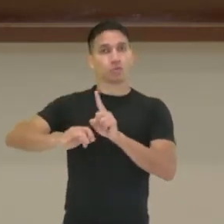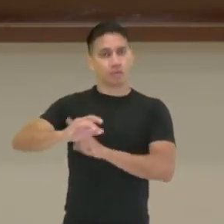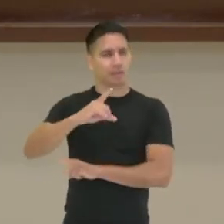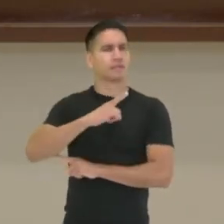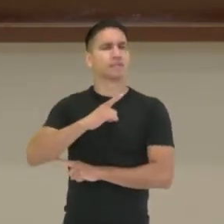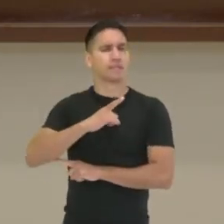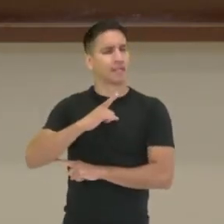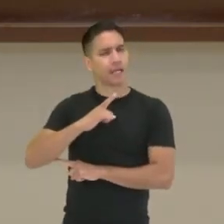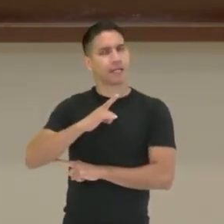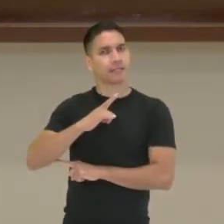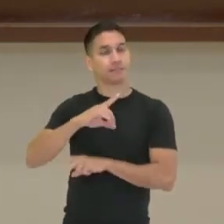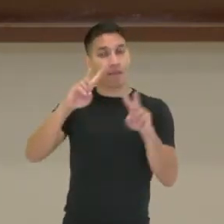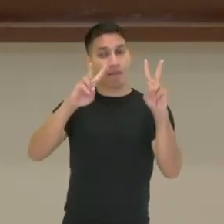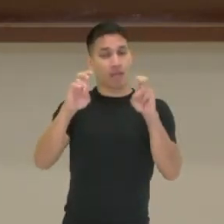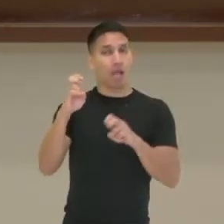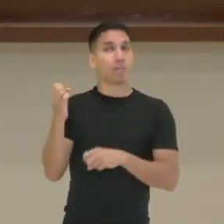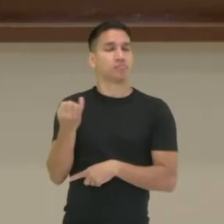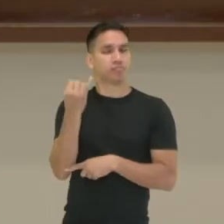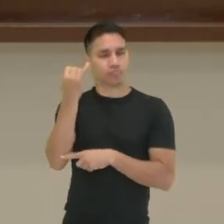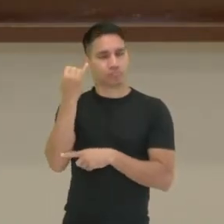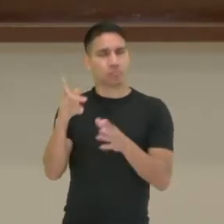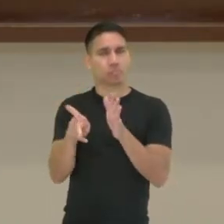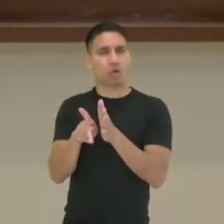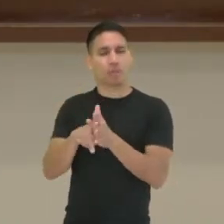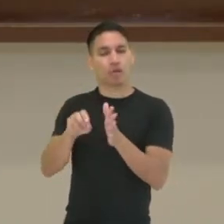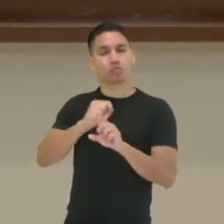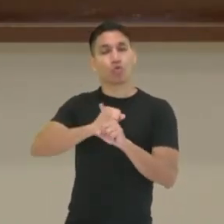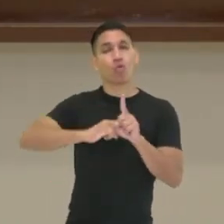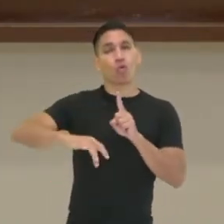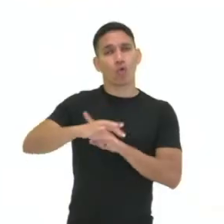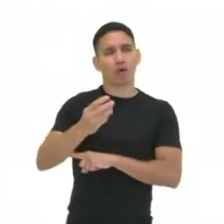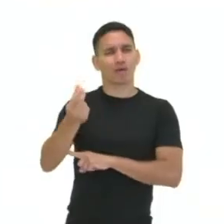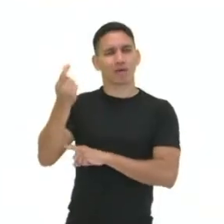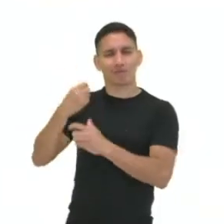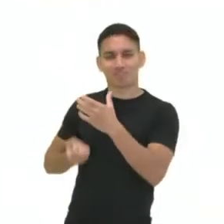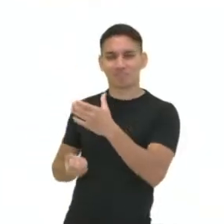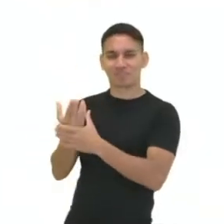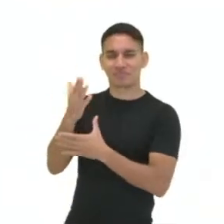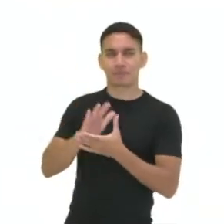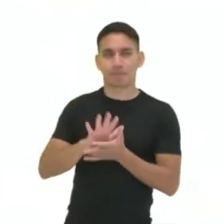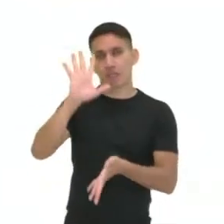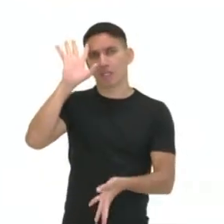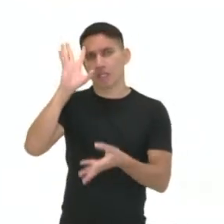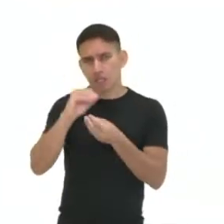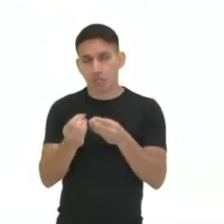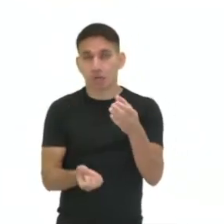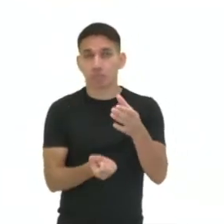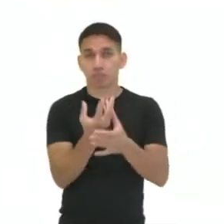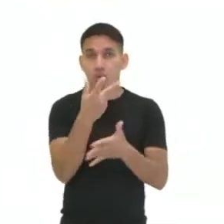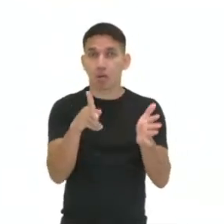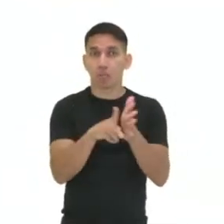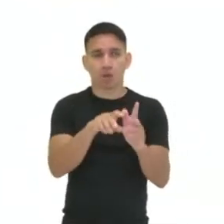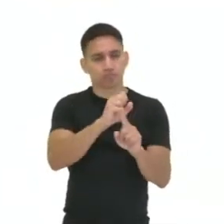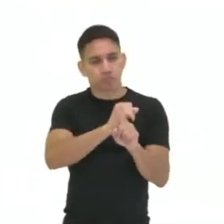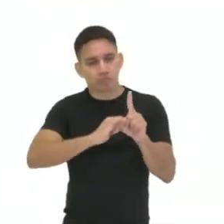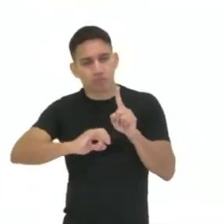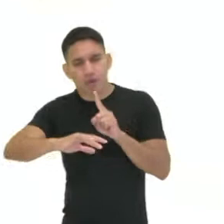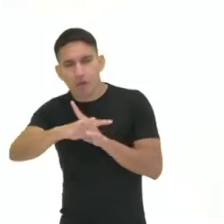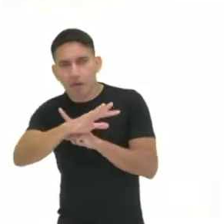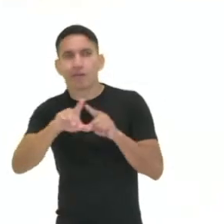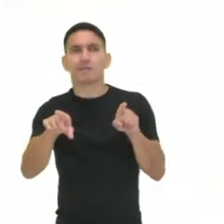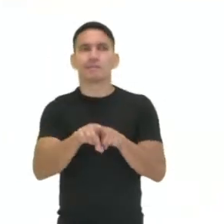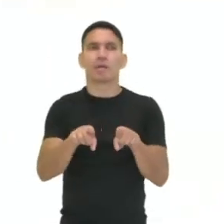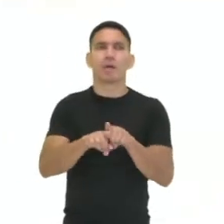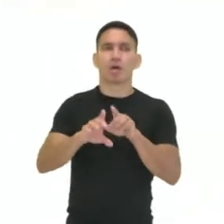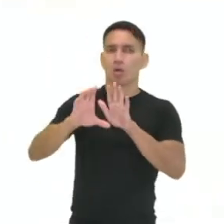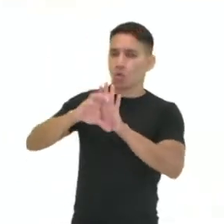da sociologia desde o seu surgimento. Então, para entender o surgimento da sociologia e esse conceito,